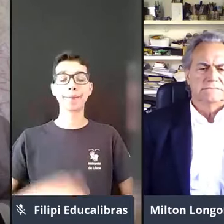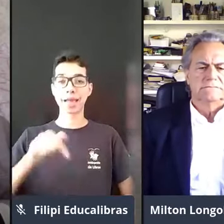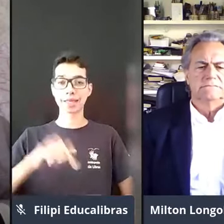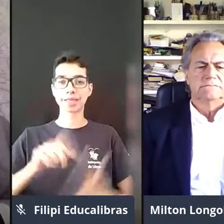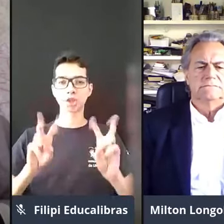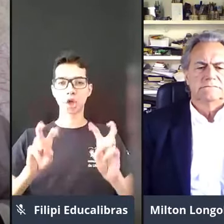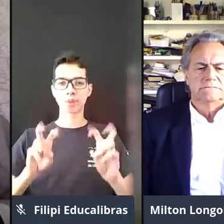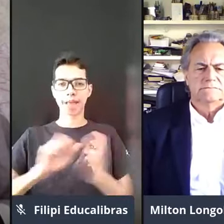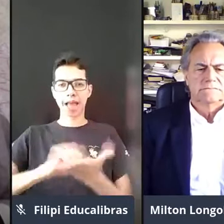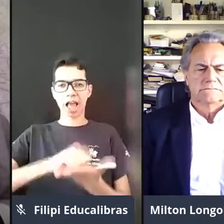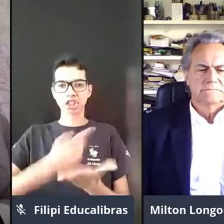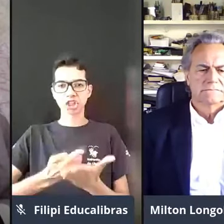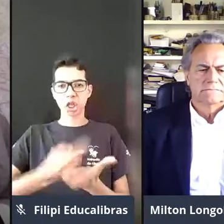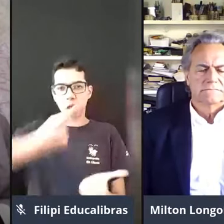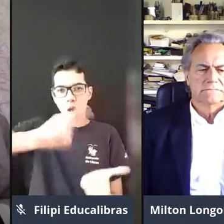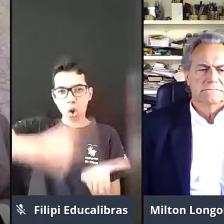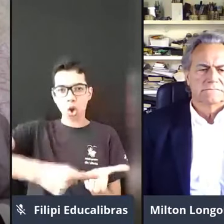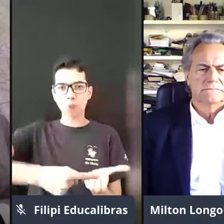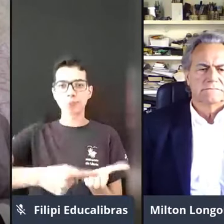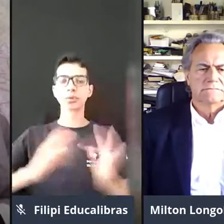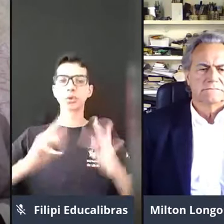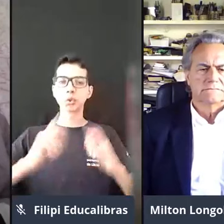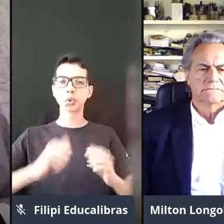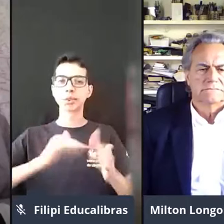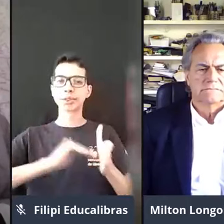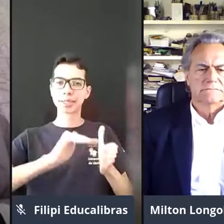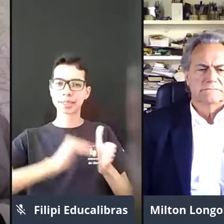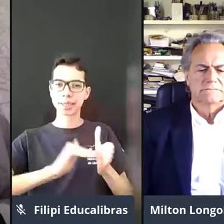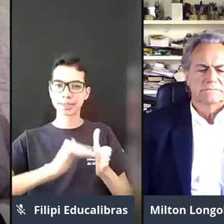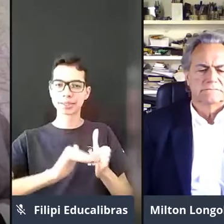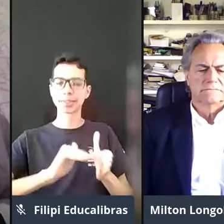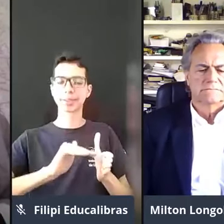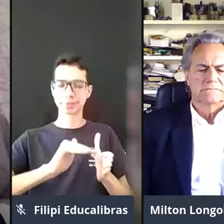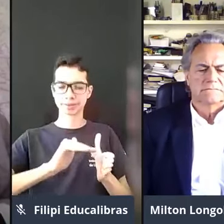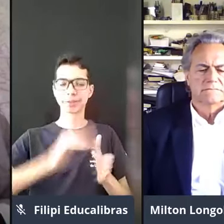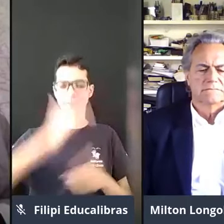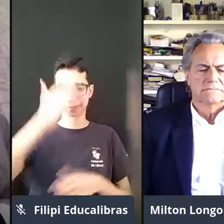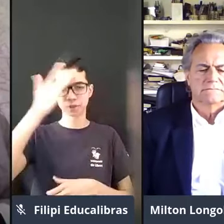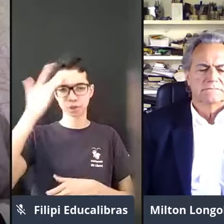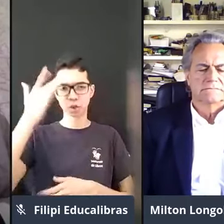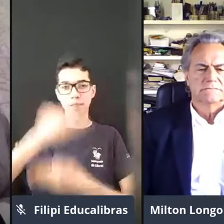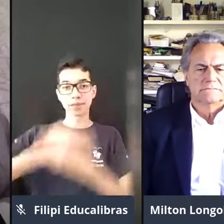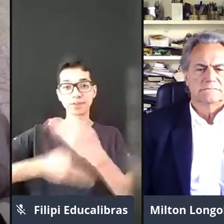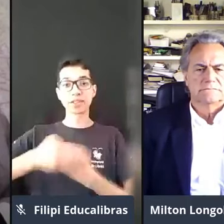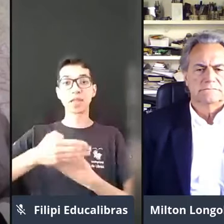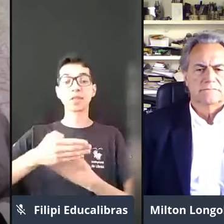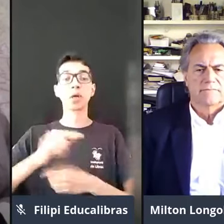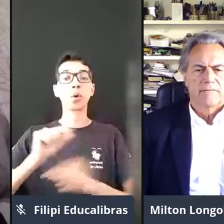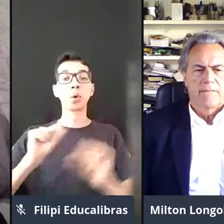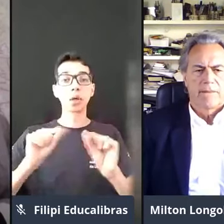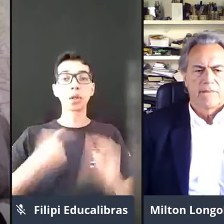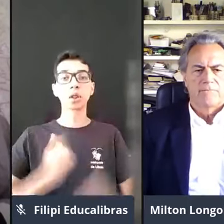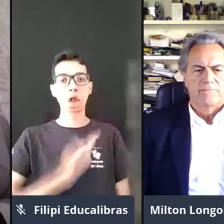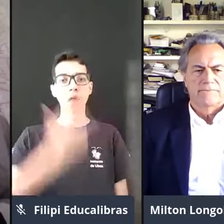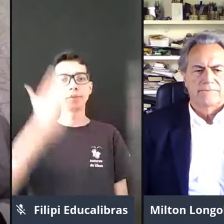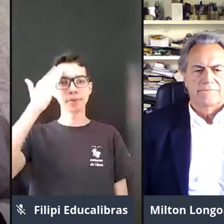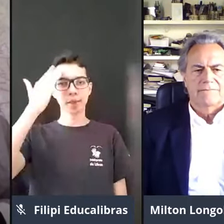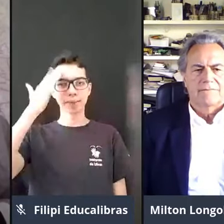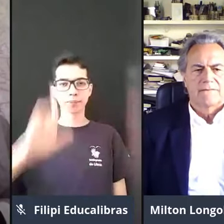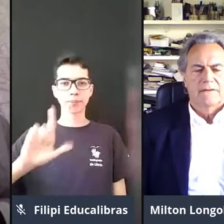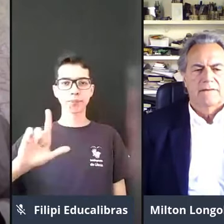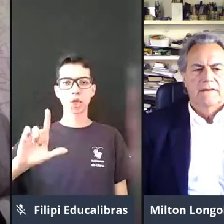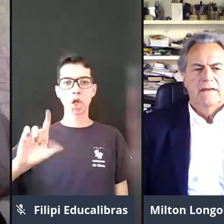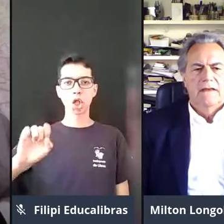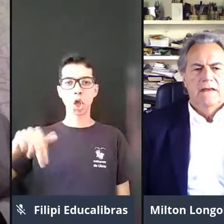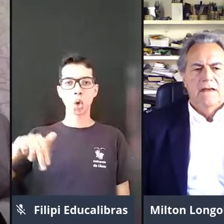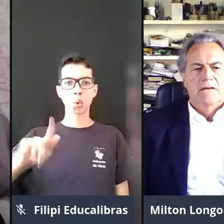com Deficiência, na medida que a gente sabe que a longevidade, né, traz quase que